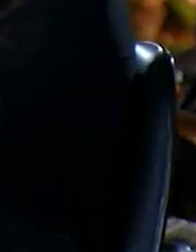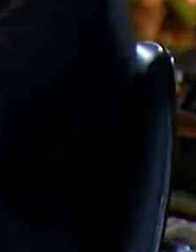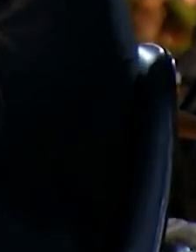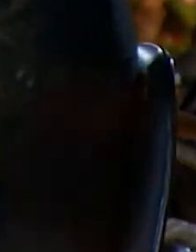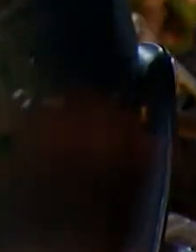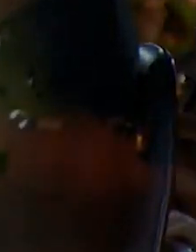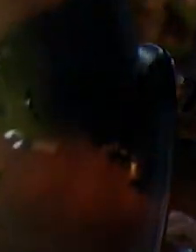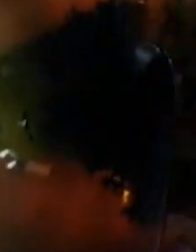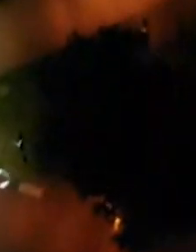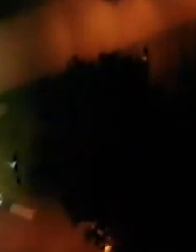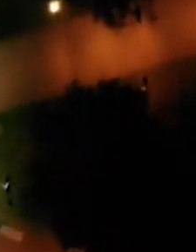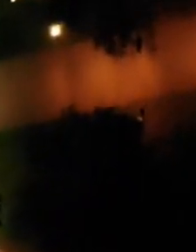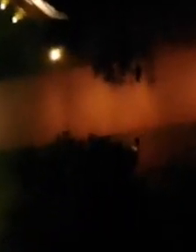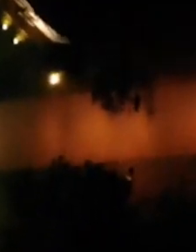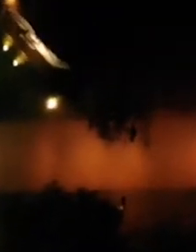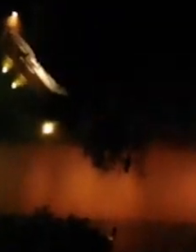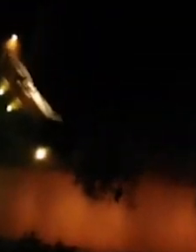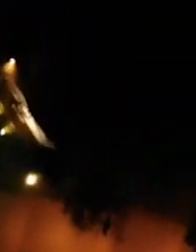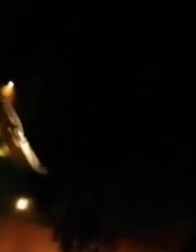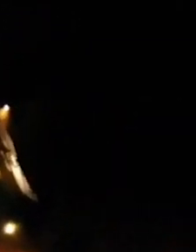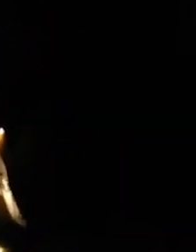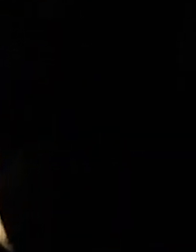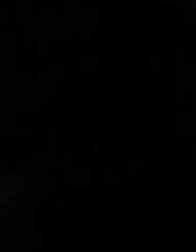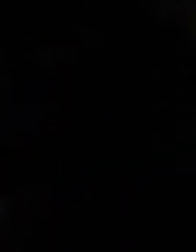Araçatuba, que a gente a